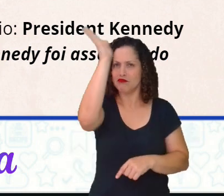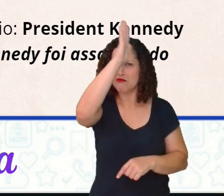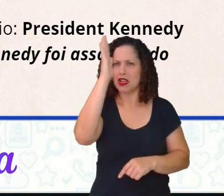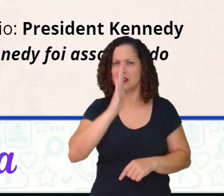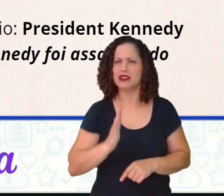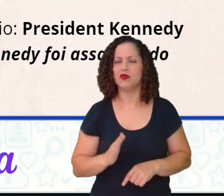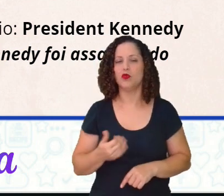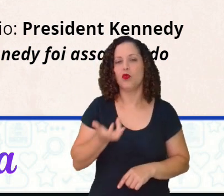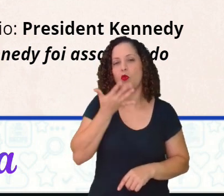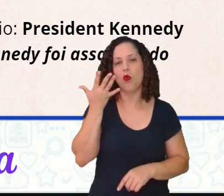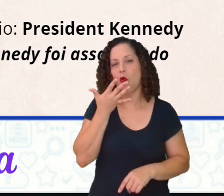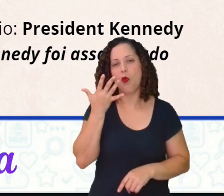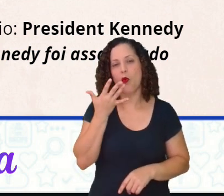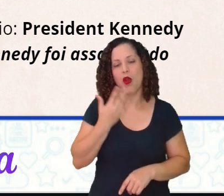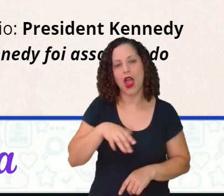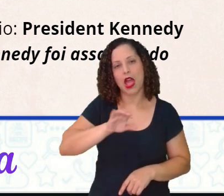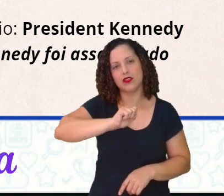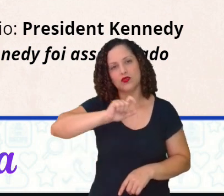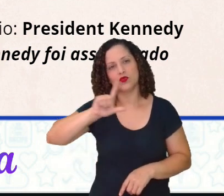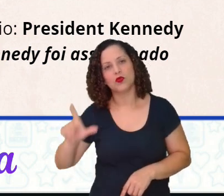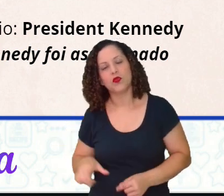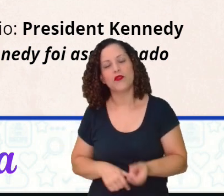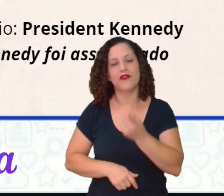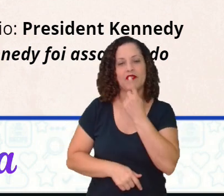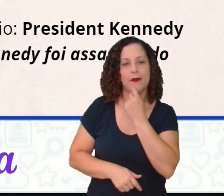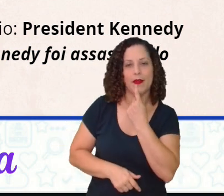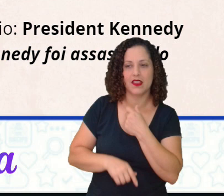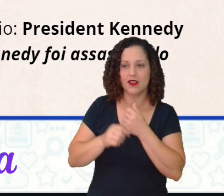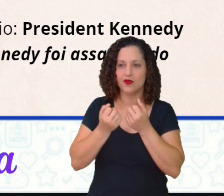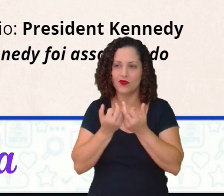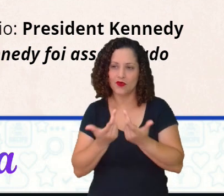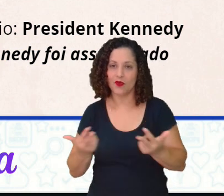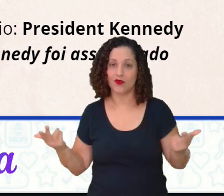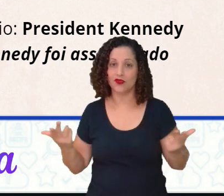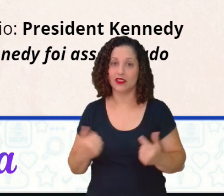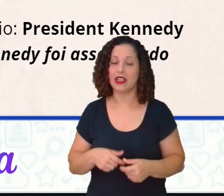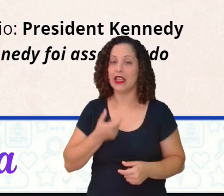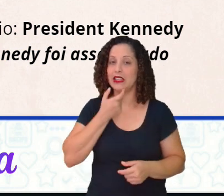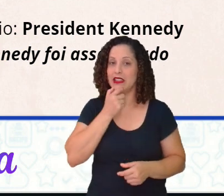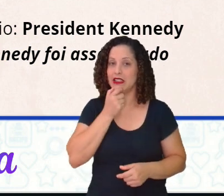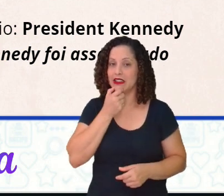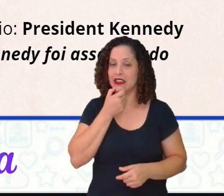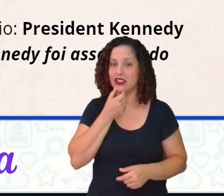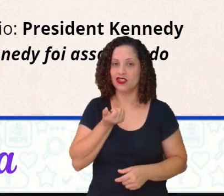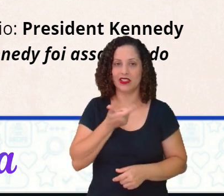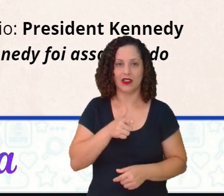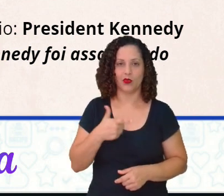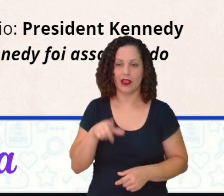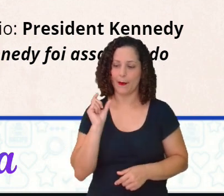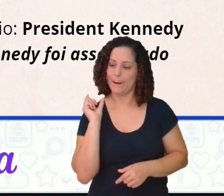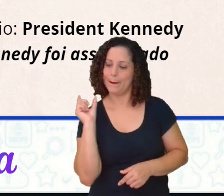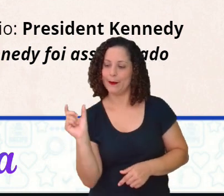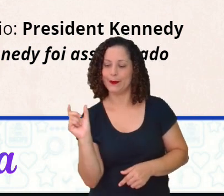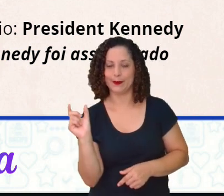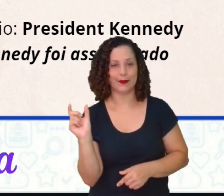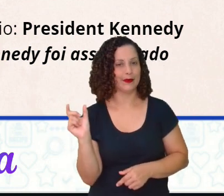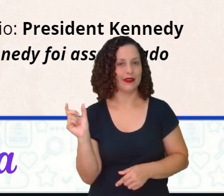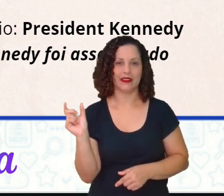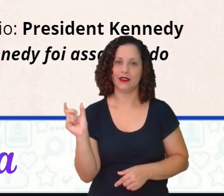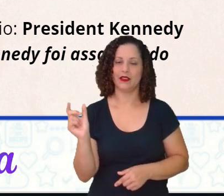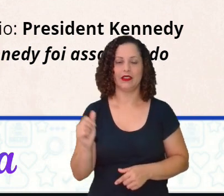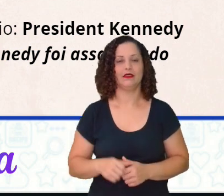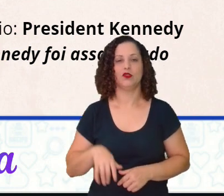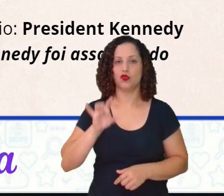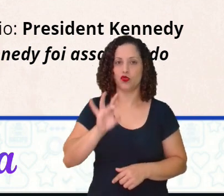azul, o vermelho, esse o, a. Em inglês não se usa o artigo antes de cor. Então, my favorite color is